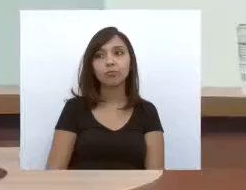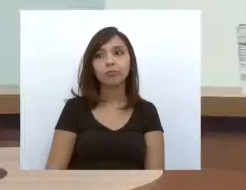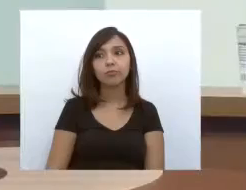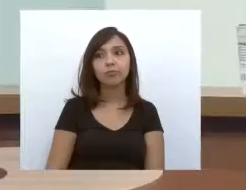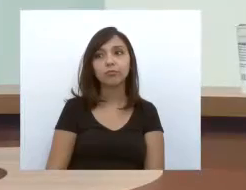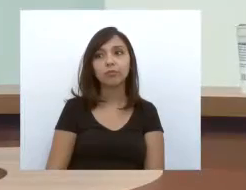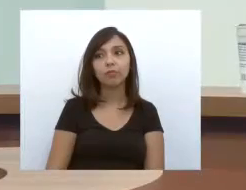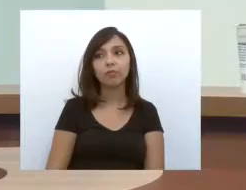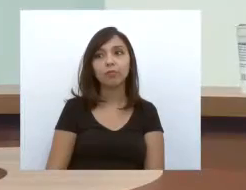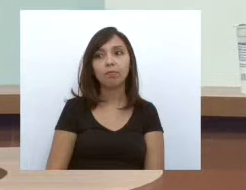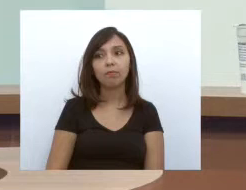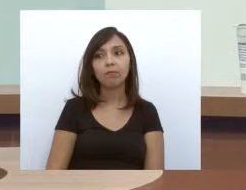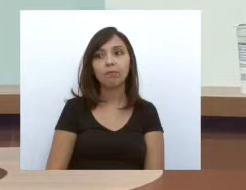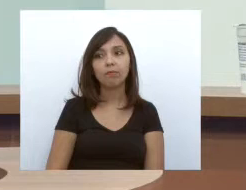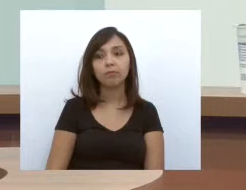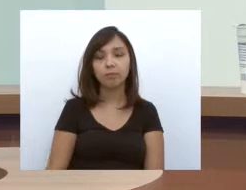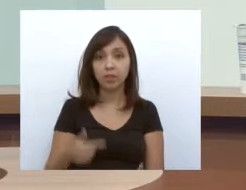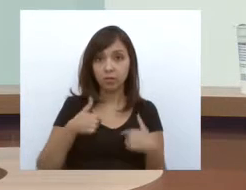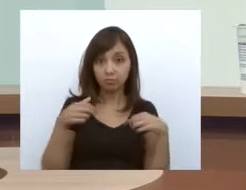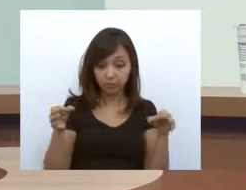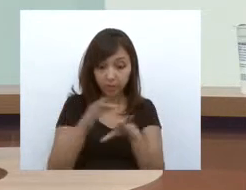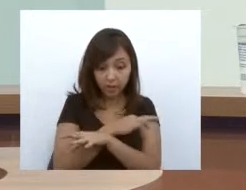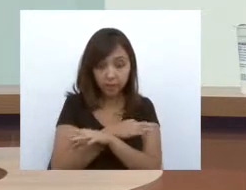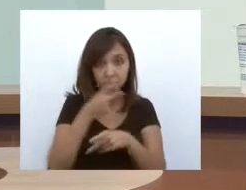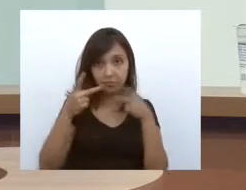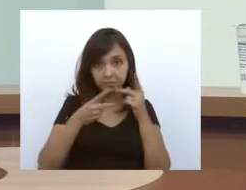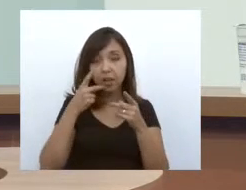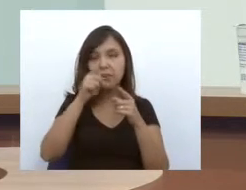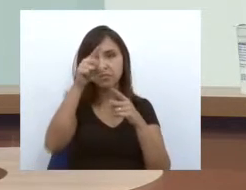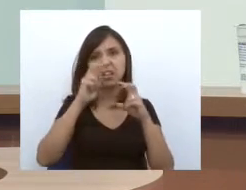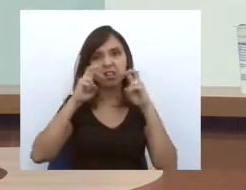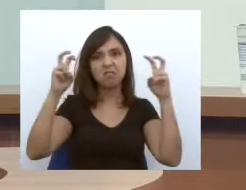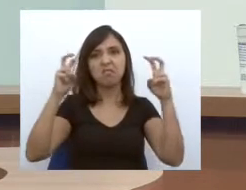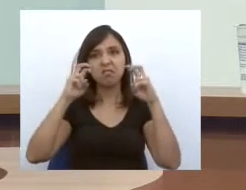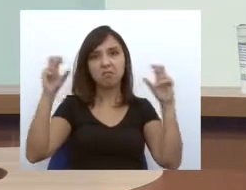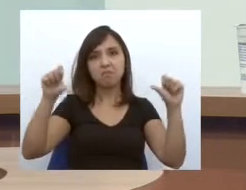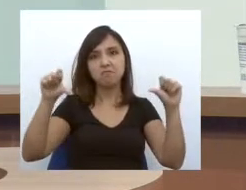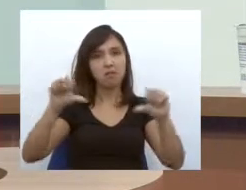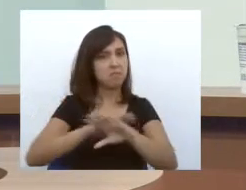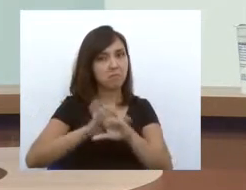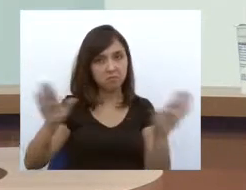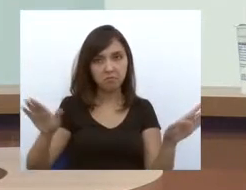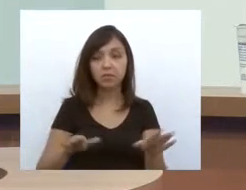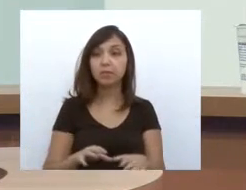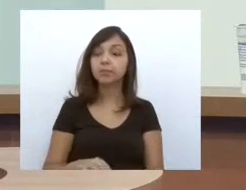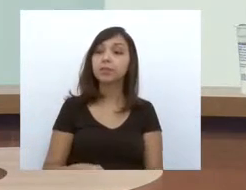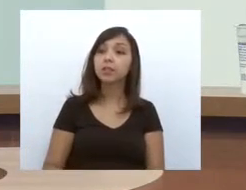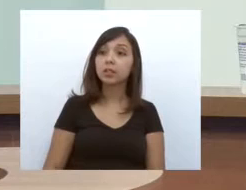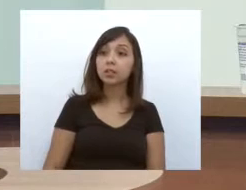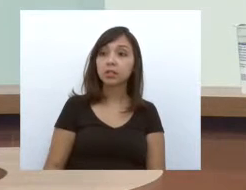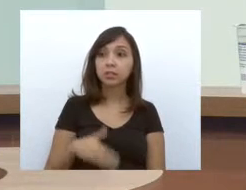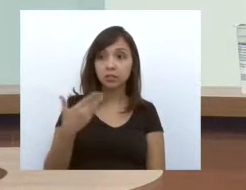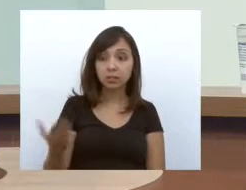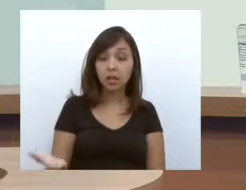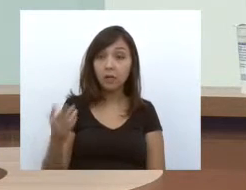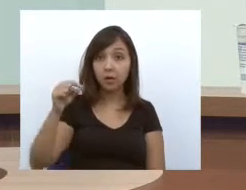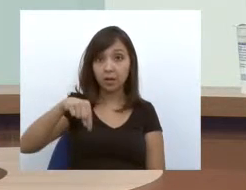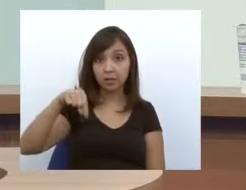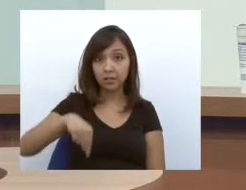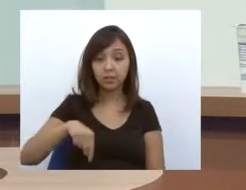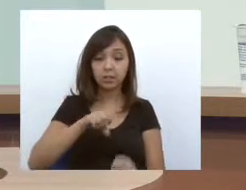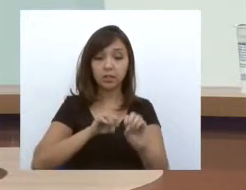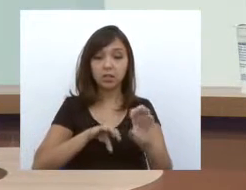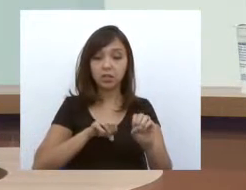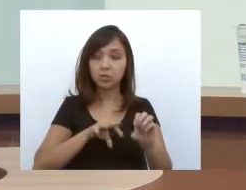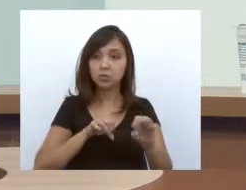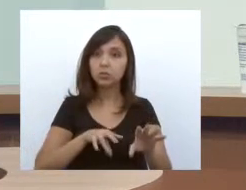vocês vaiam, tá bom? Melhor. Não tem problema. Então, senhor presidente, esta questão da